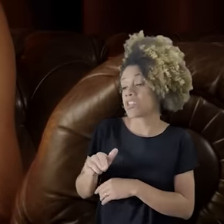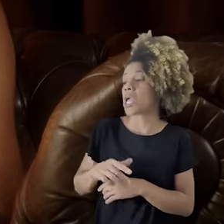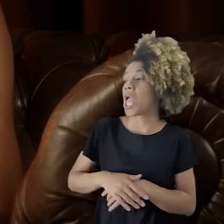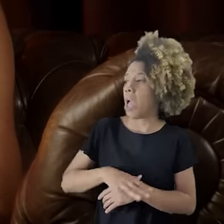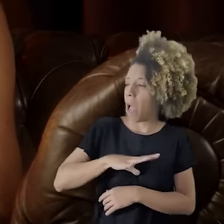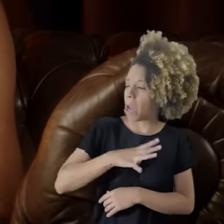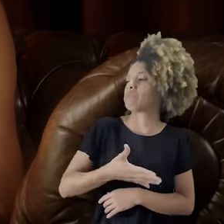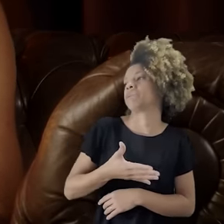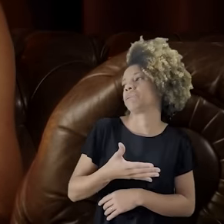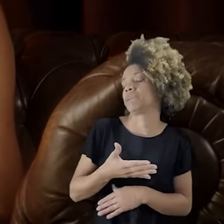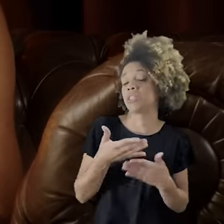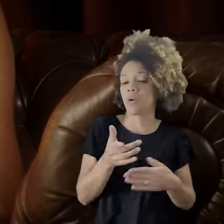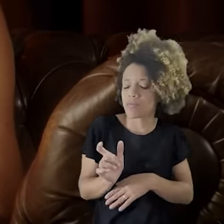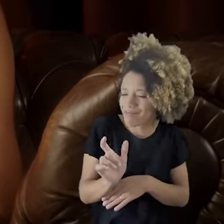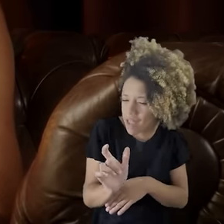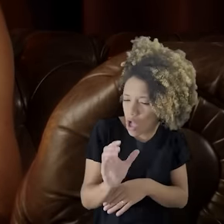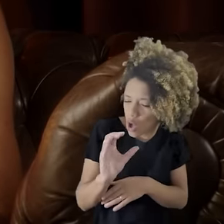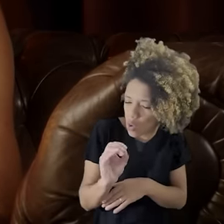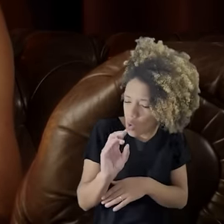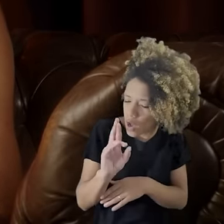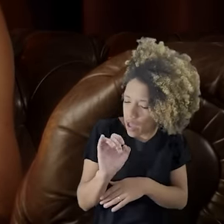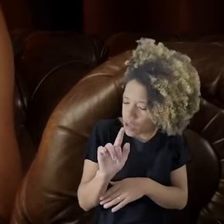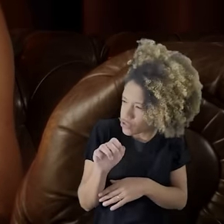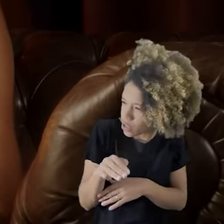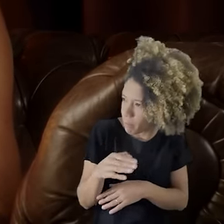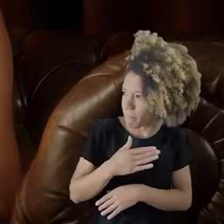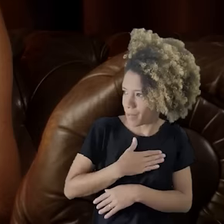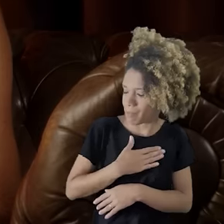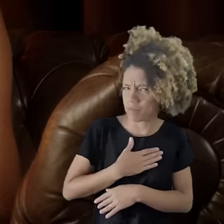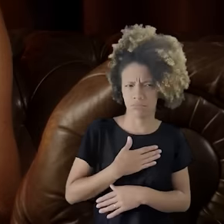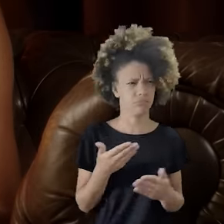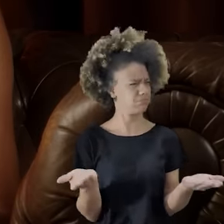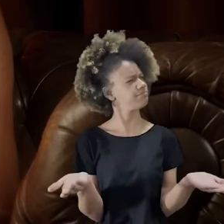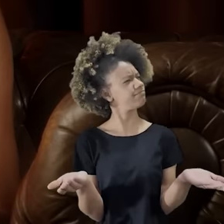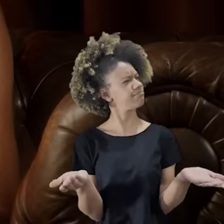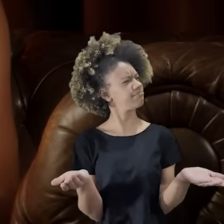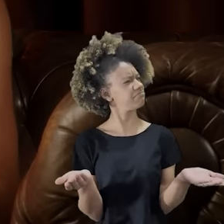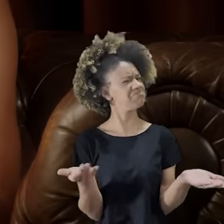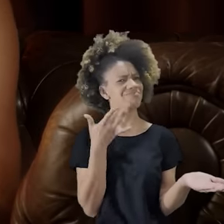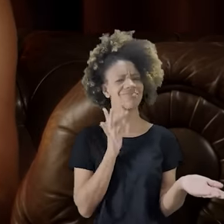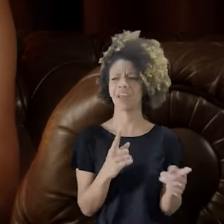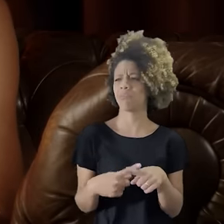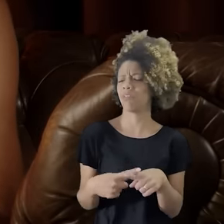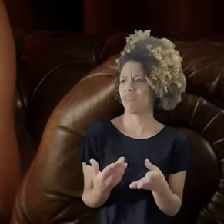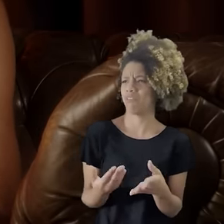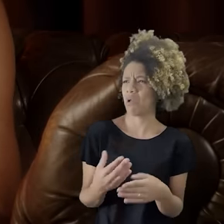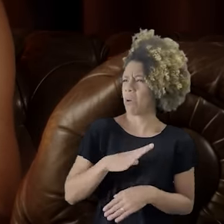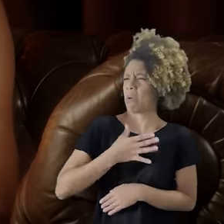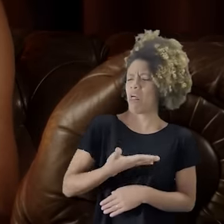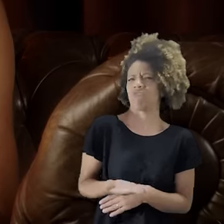você é muito corajosa Então essa palavra corajosa para mim sabe eu falei assim ah mas não sei porque